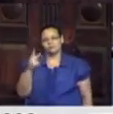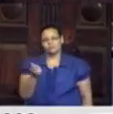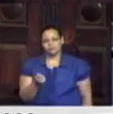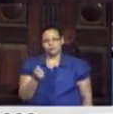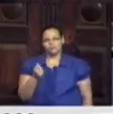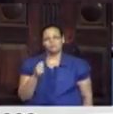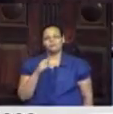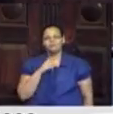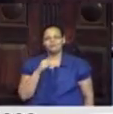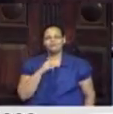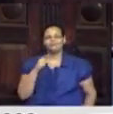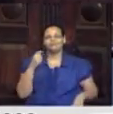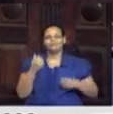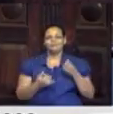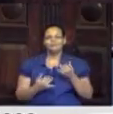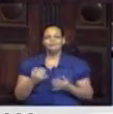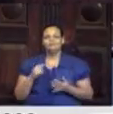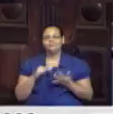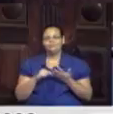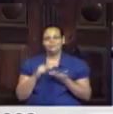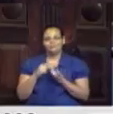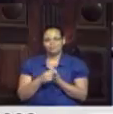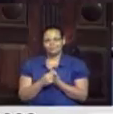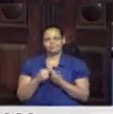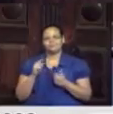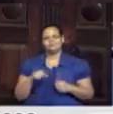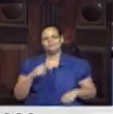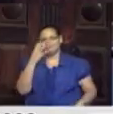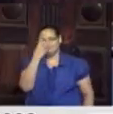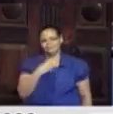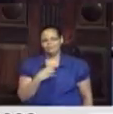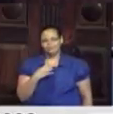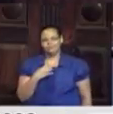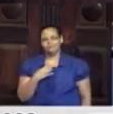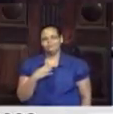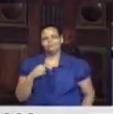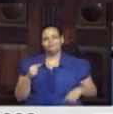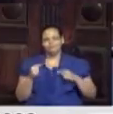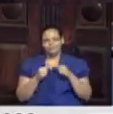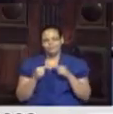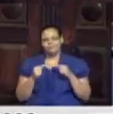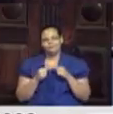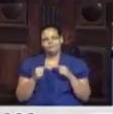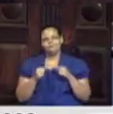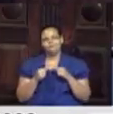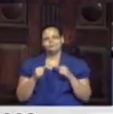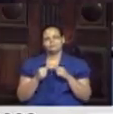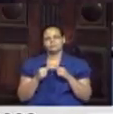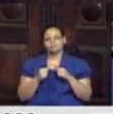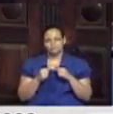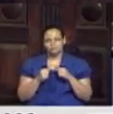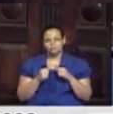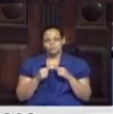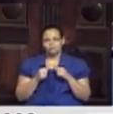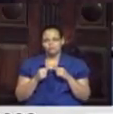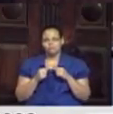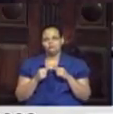há indicadores que são extremamente graves em relação à condição